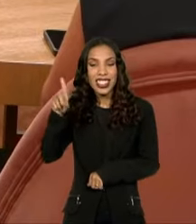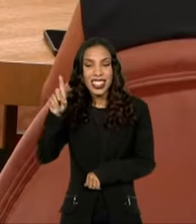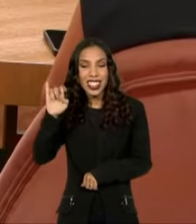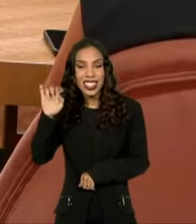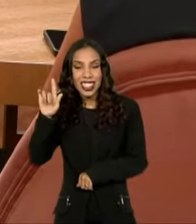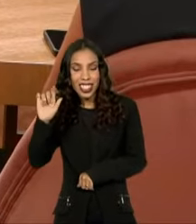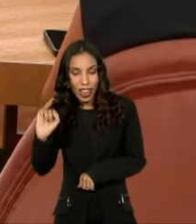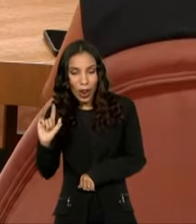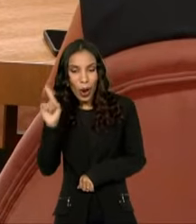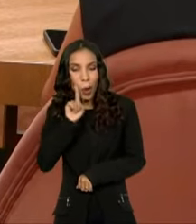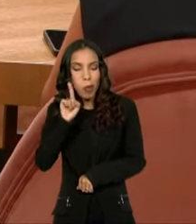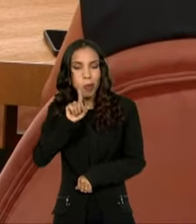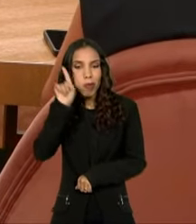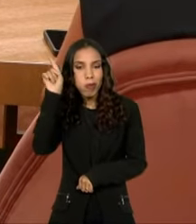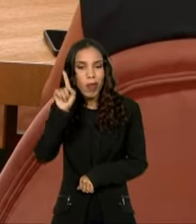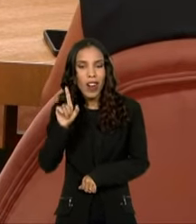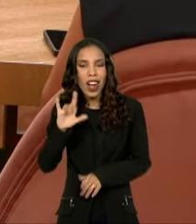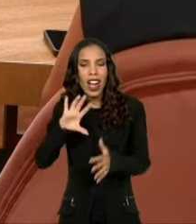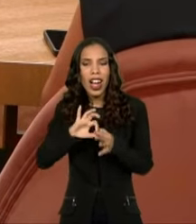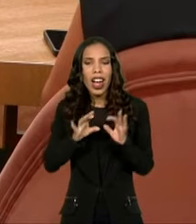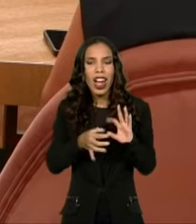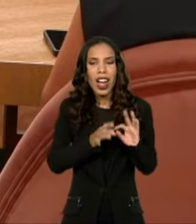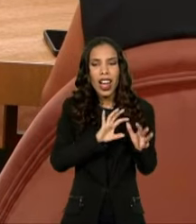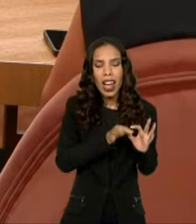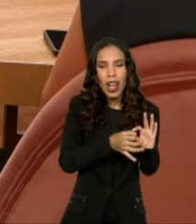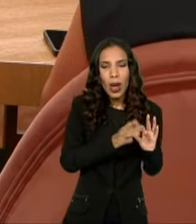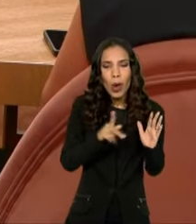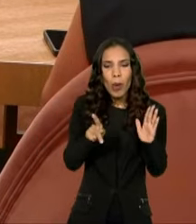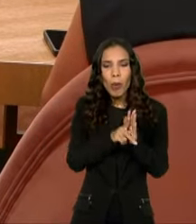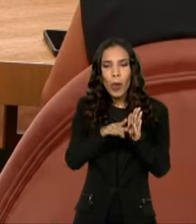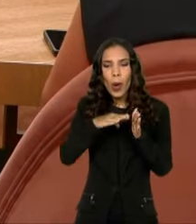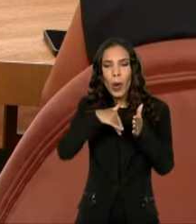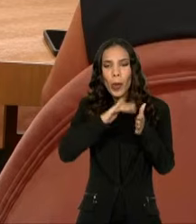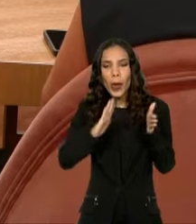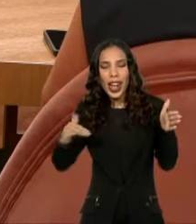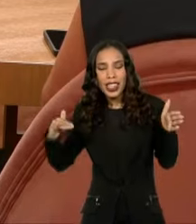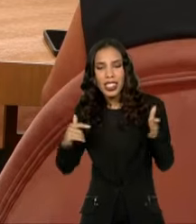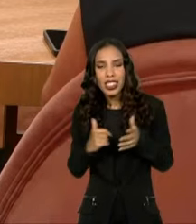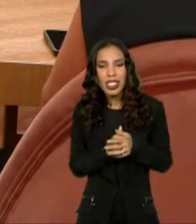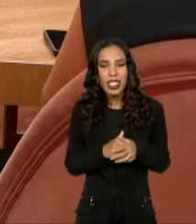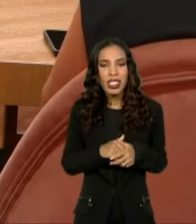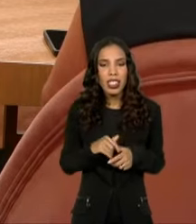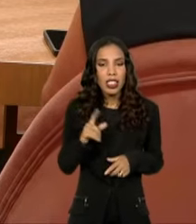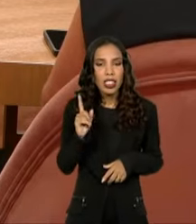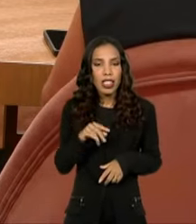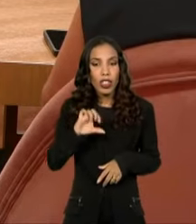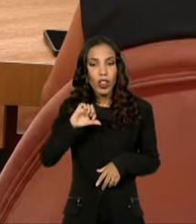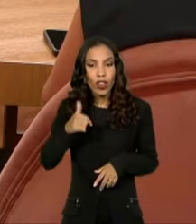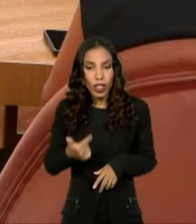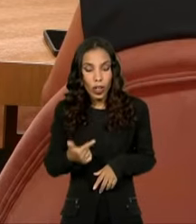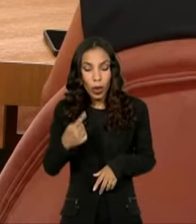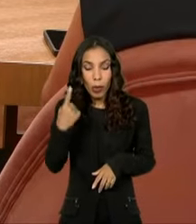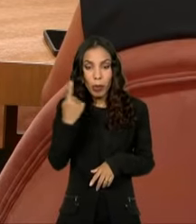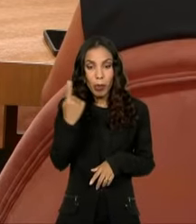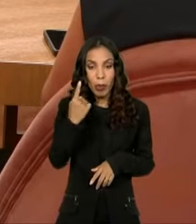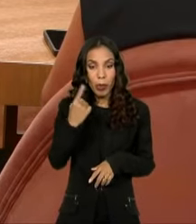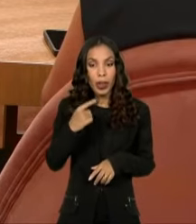sempre perguntava. Não, foi Copa, foi a Olimpíada de Barcelona. Foi a sua primeira Barcelona vez. Barcelona foi 92, foi minha primeira. 92.